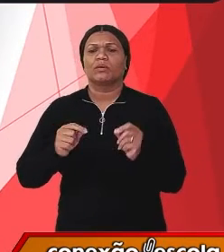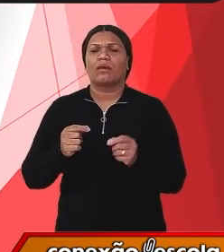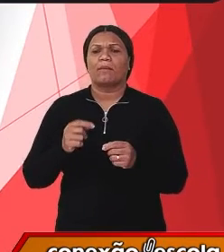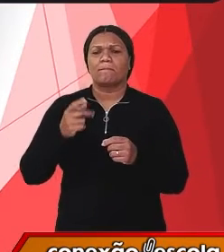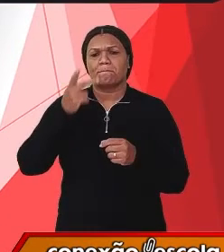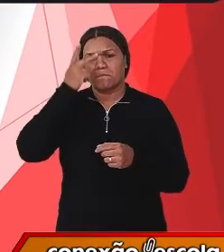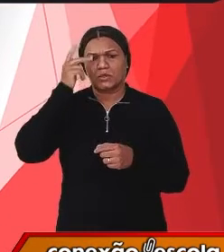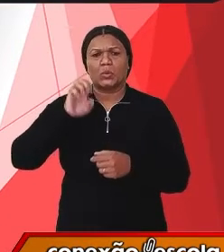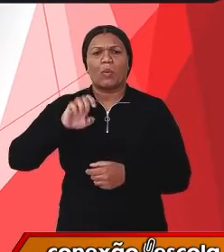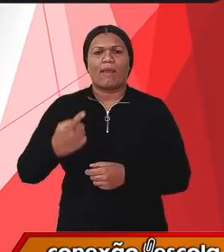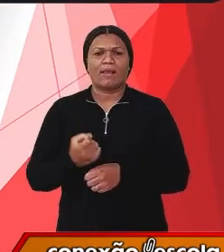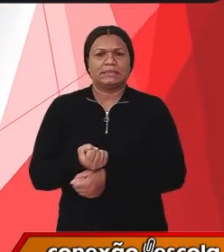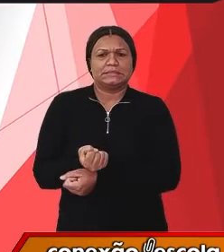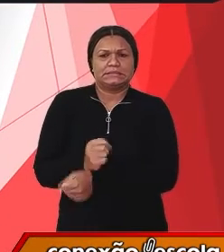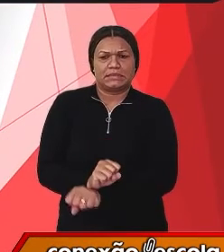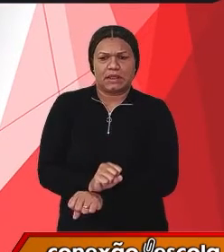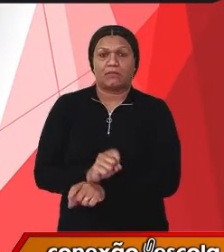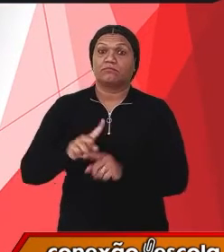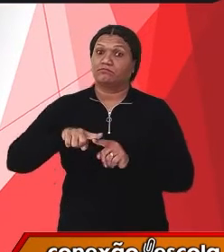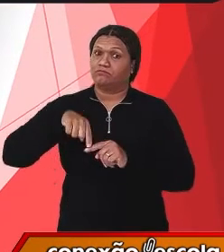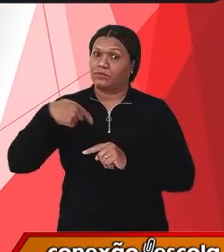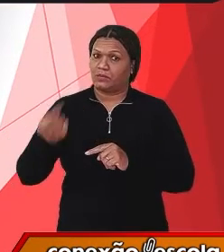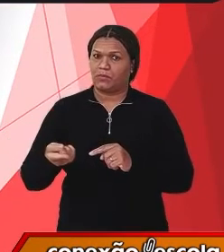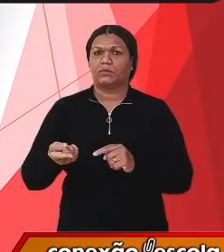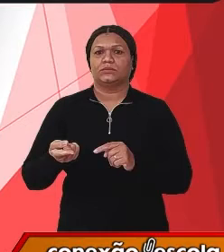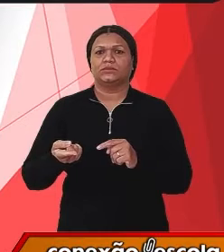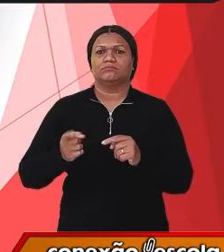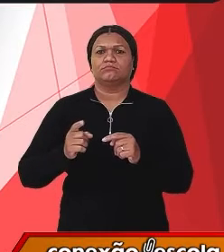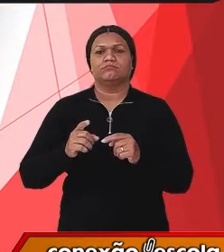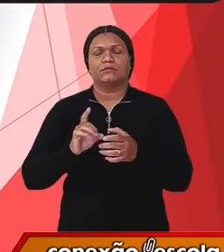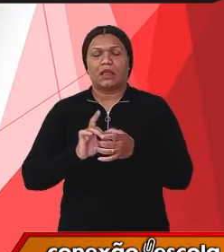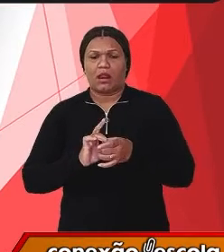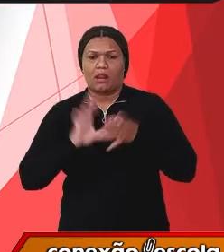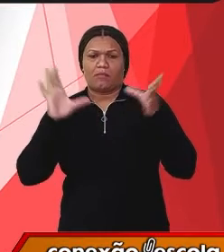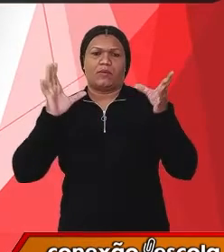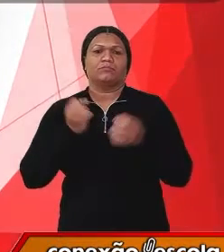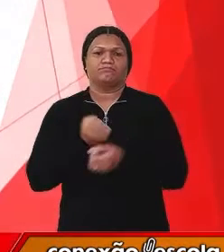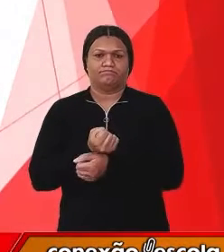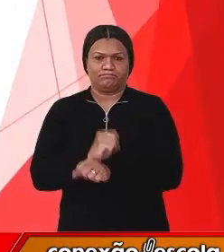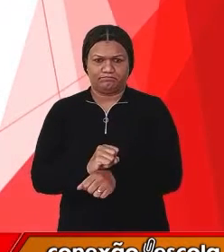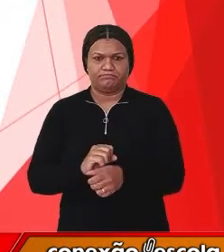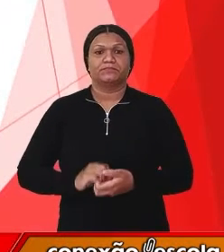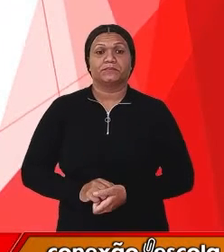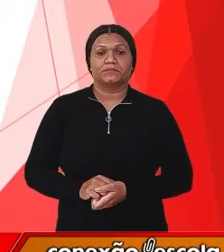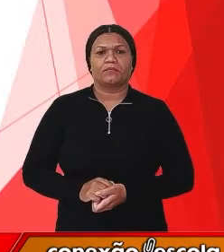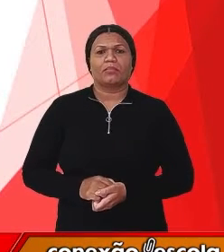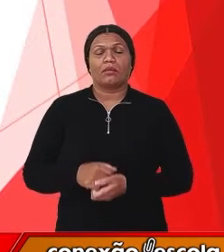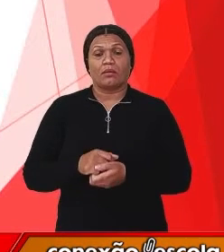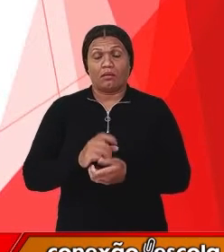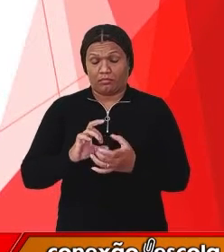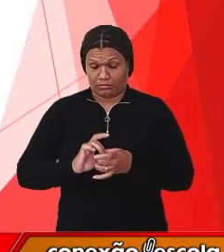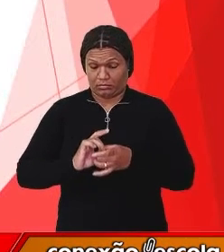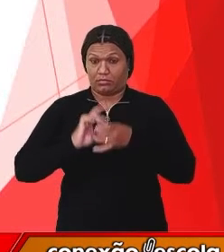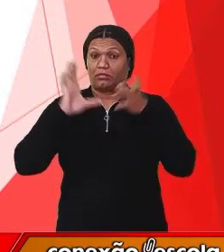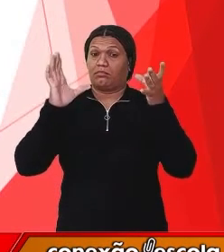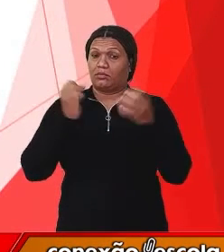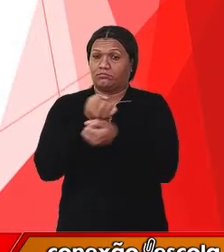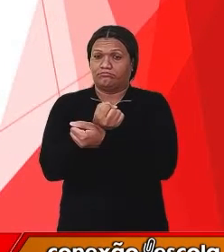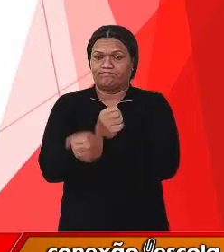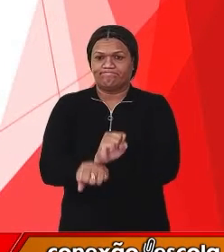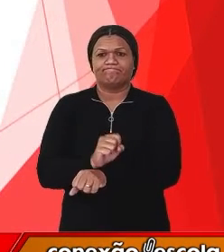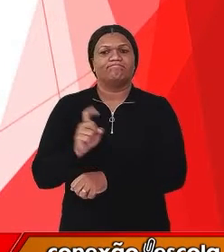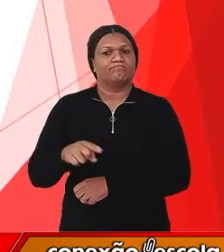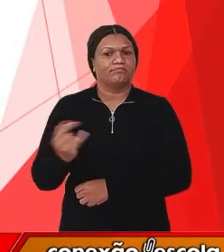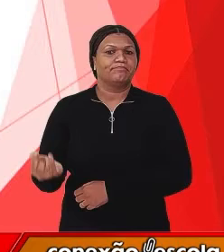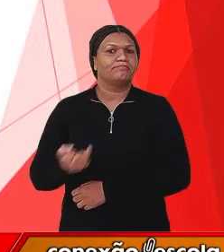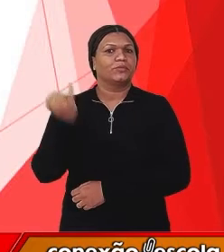ex-escravizados no pós-abolição no Brasil. A abolição da escravidão foi importante